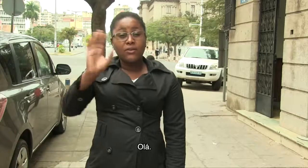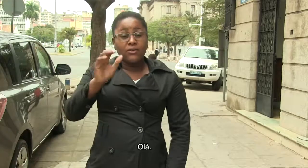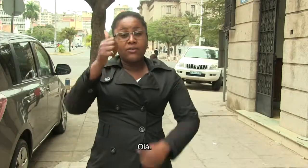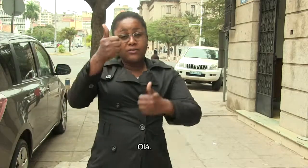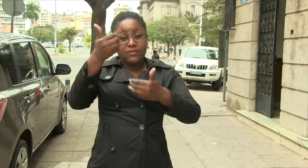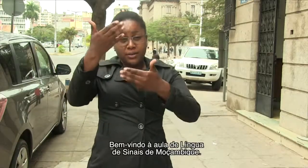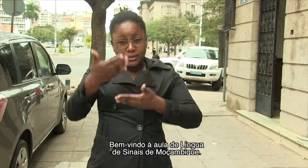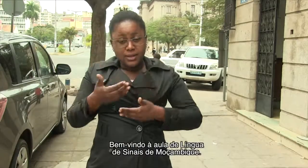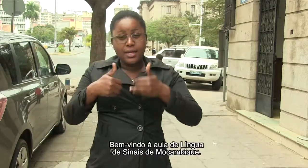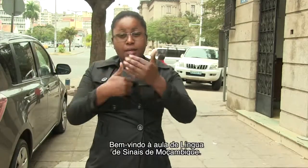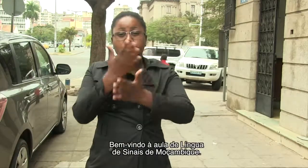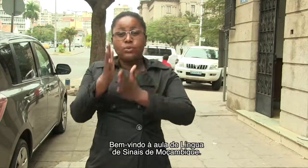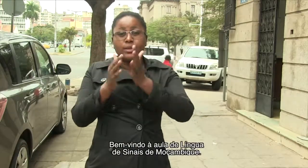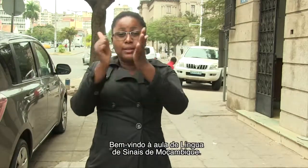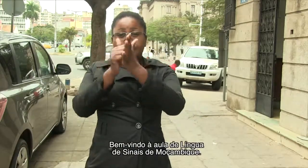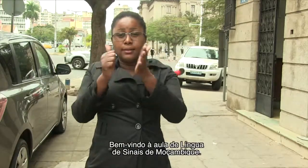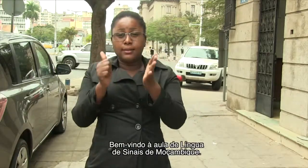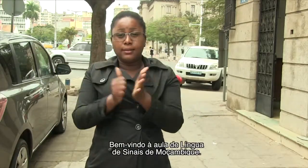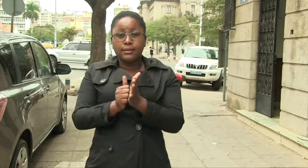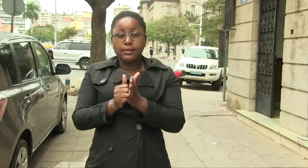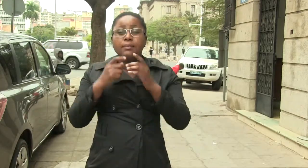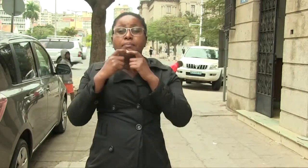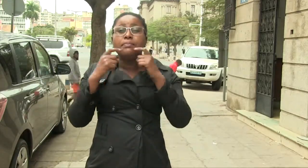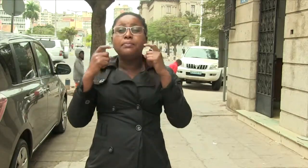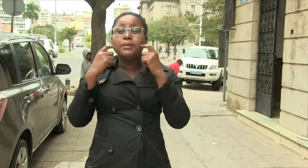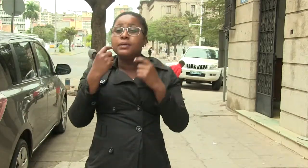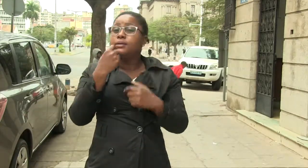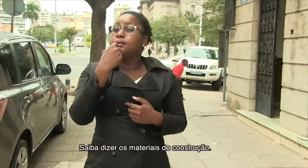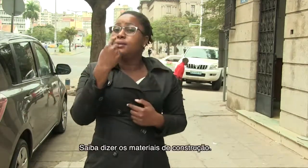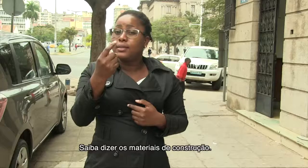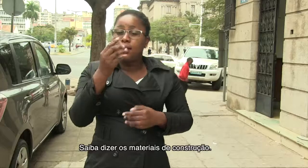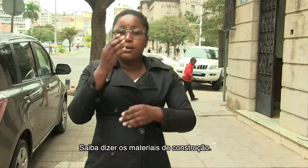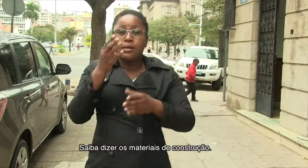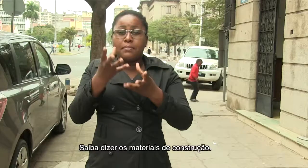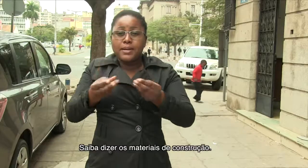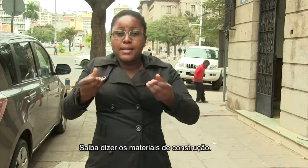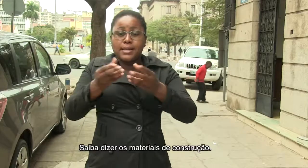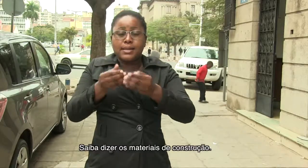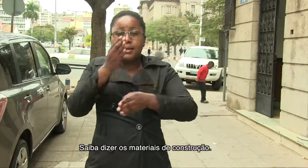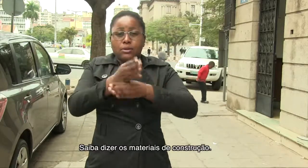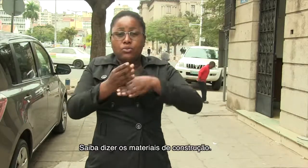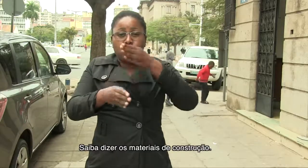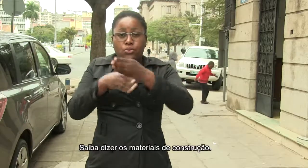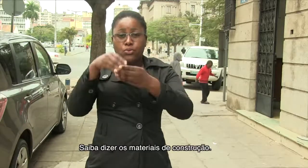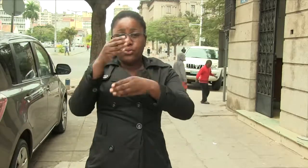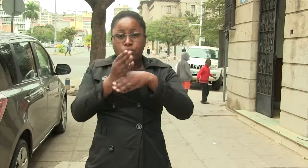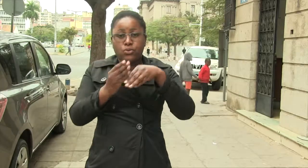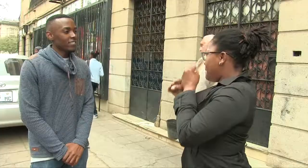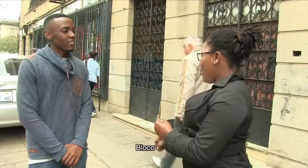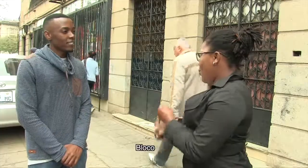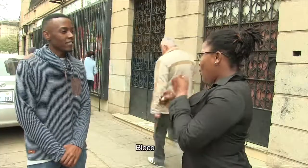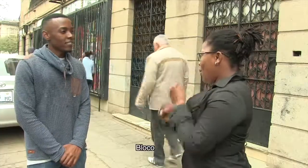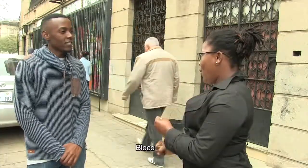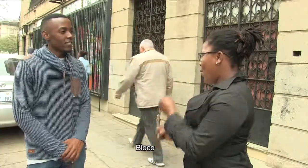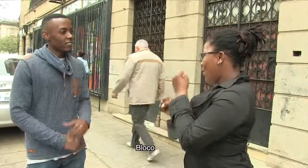olá bem-vindo à aula de língua de sinais de Moçambique saiba dizer os materiais de construção